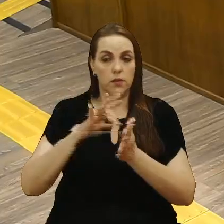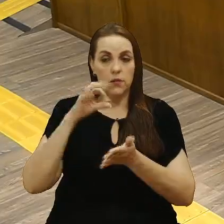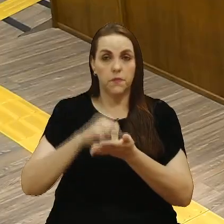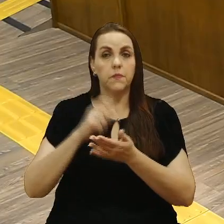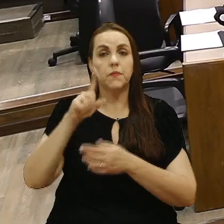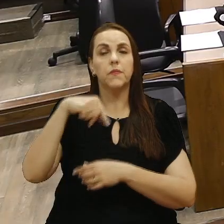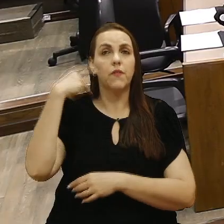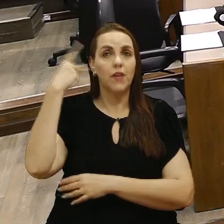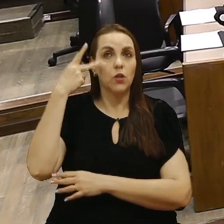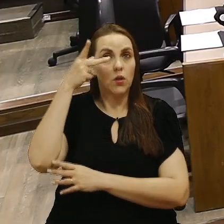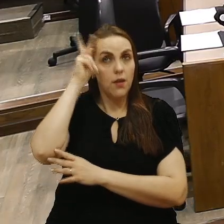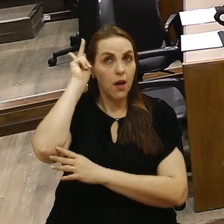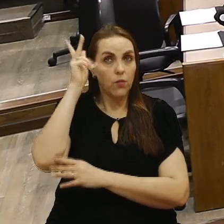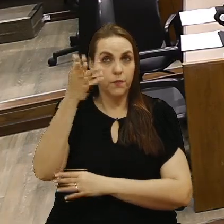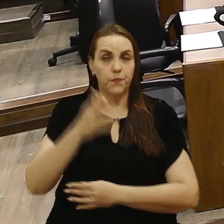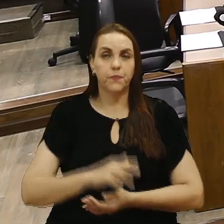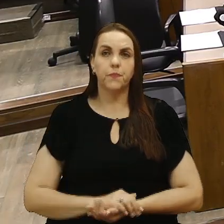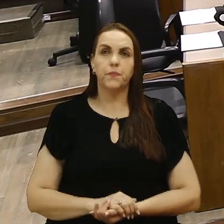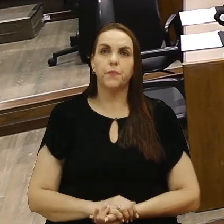Iago Morandi.